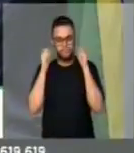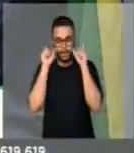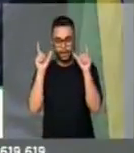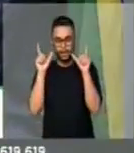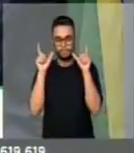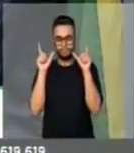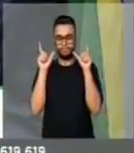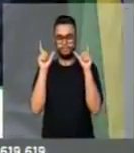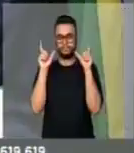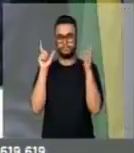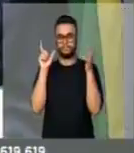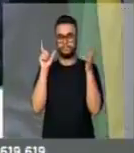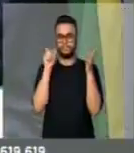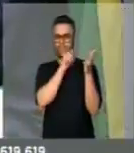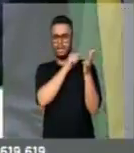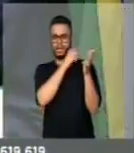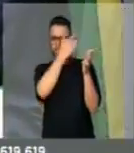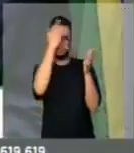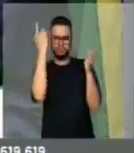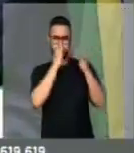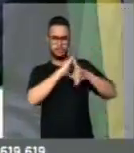acordar para esses discursos